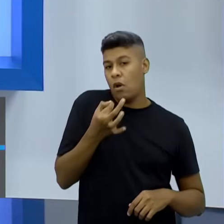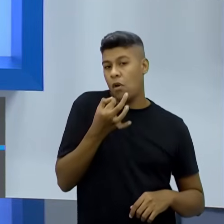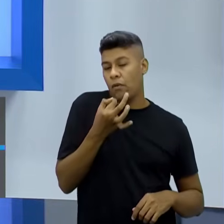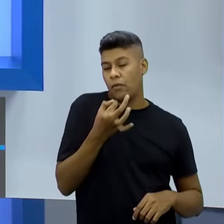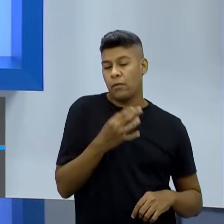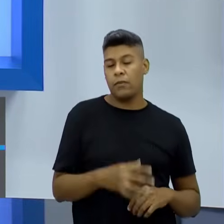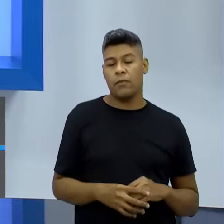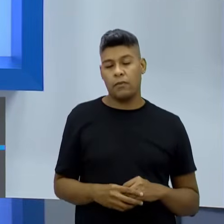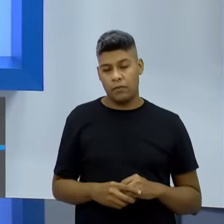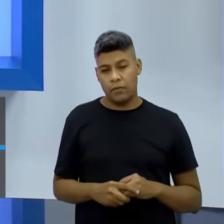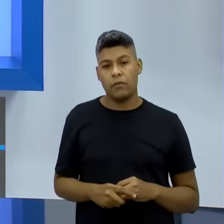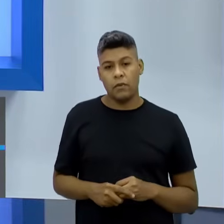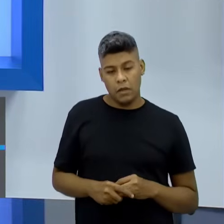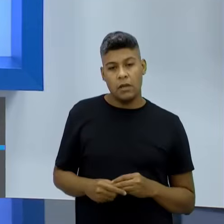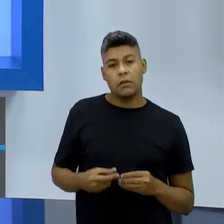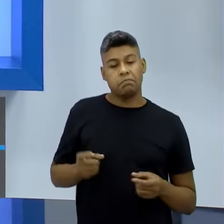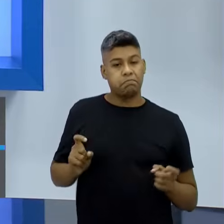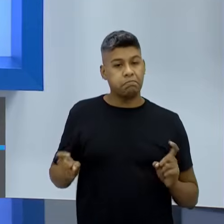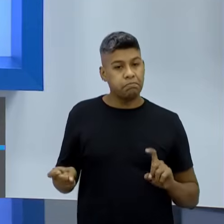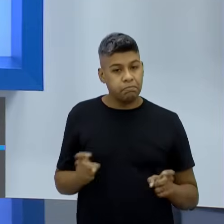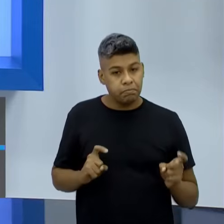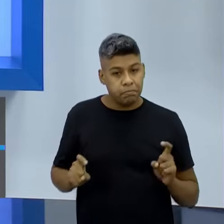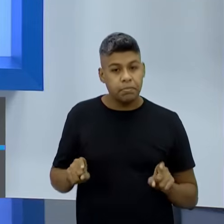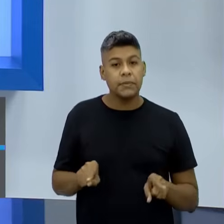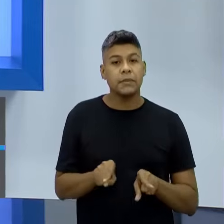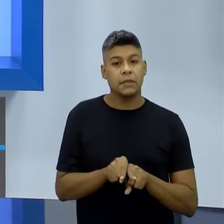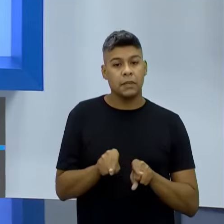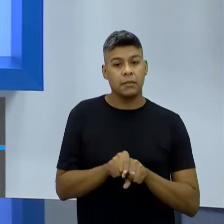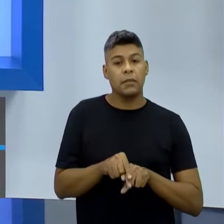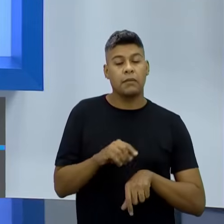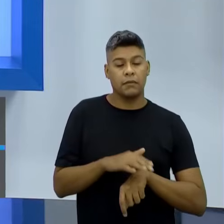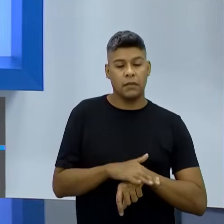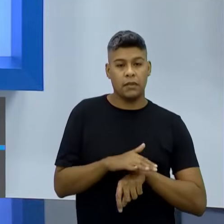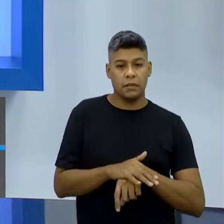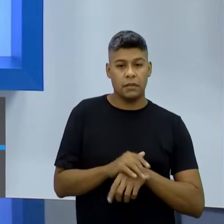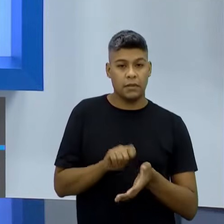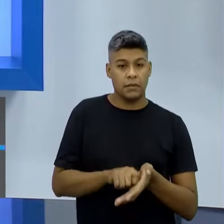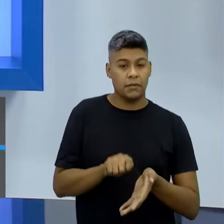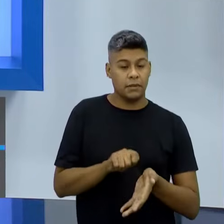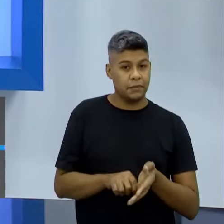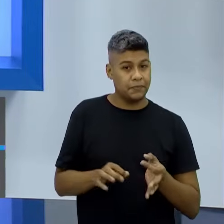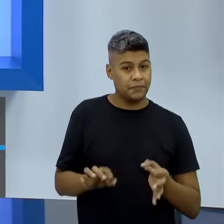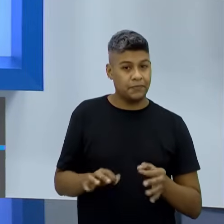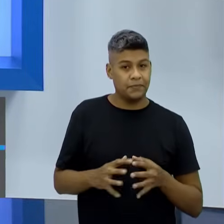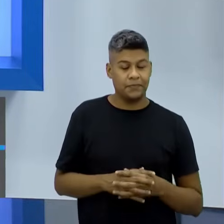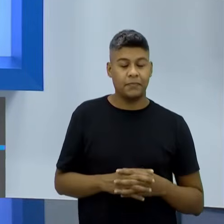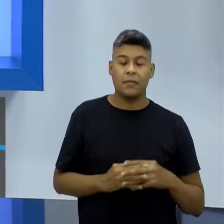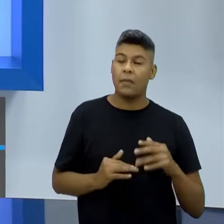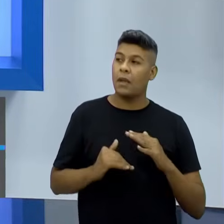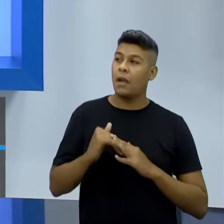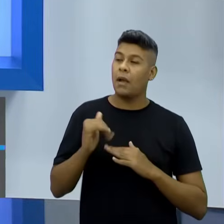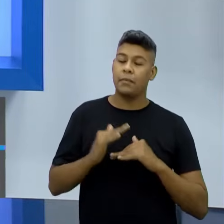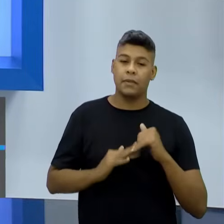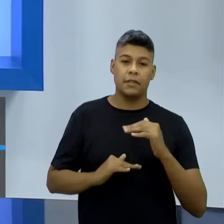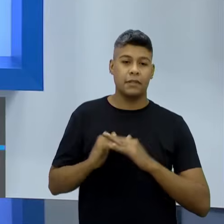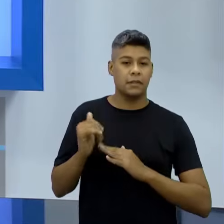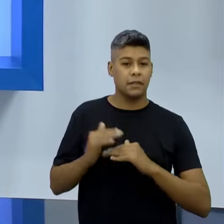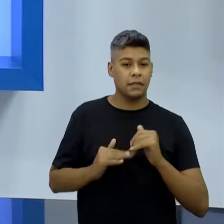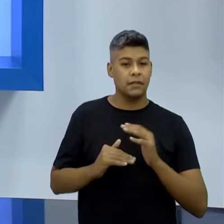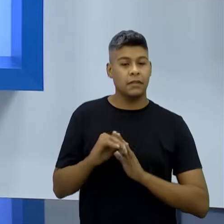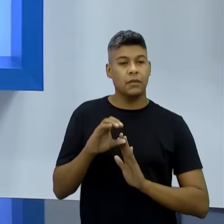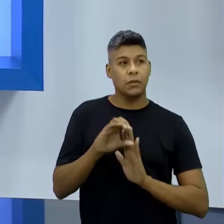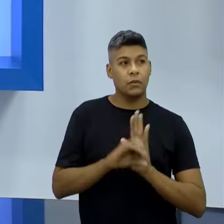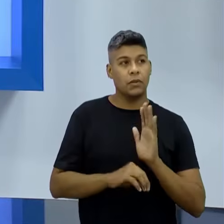de vista, realizar aí as suas discussões e também fazer as suas anotações. E aí a habilidade do